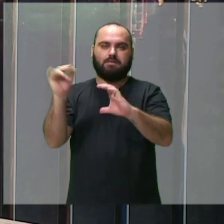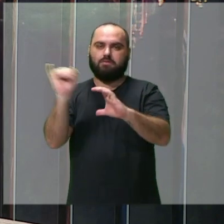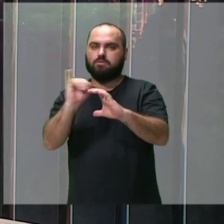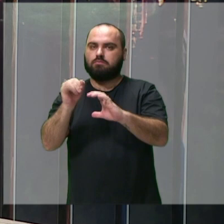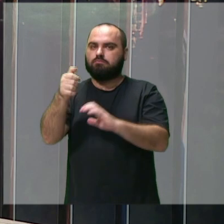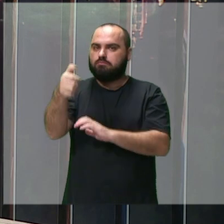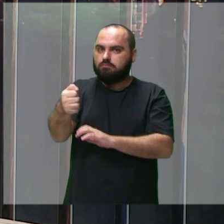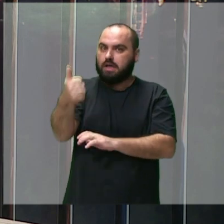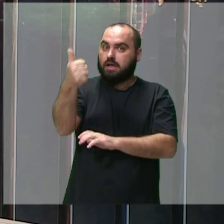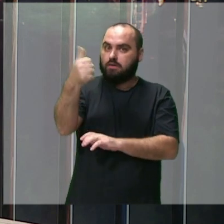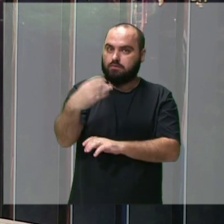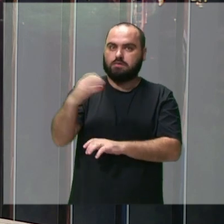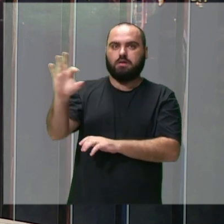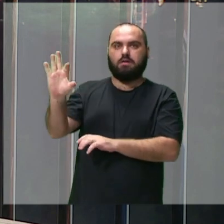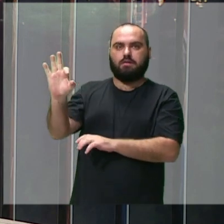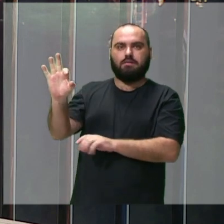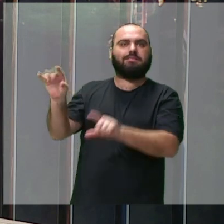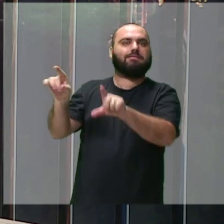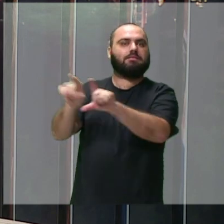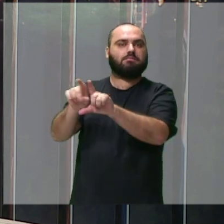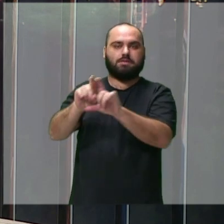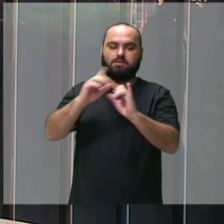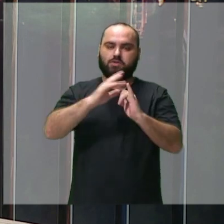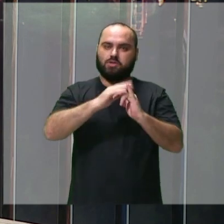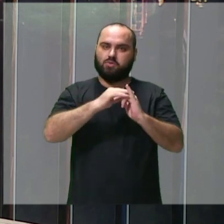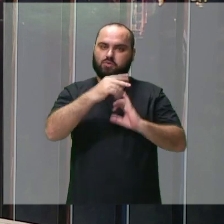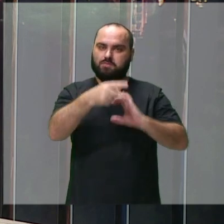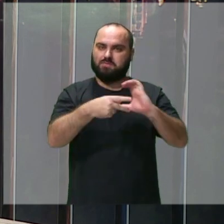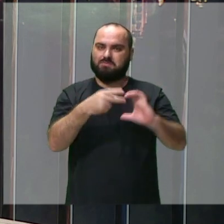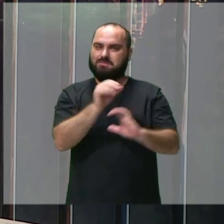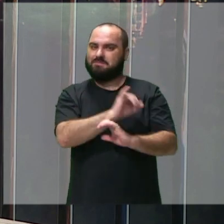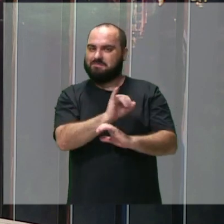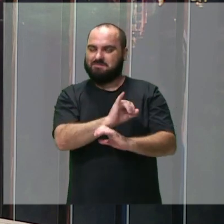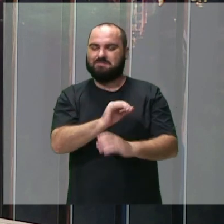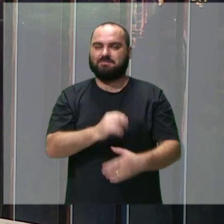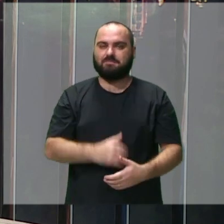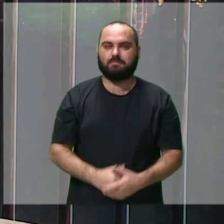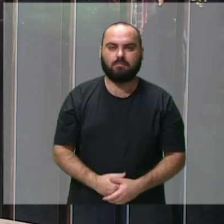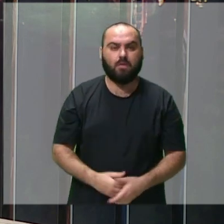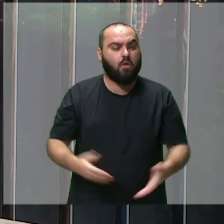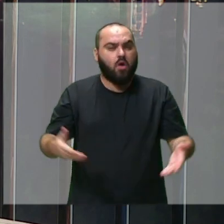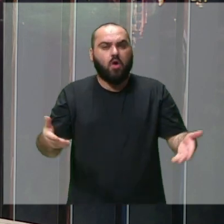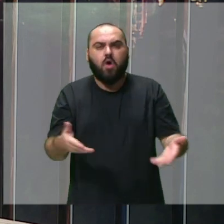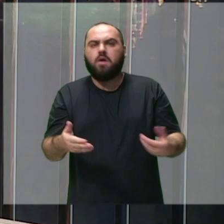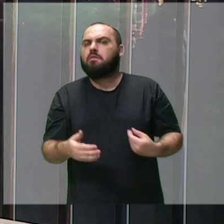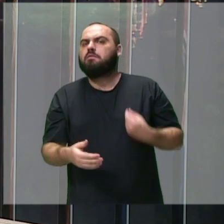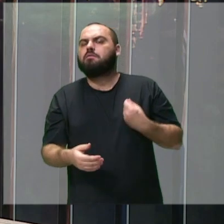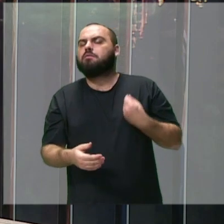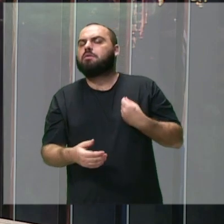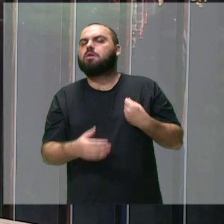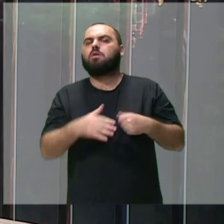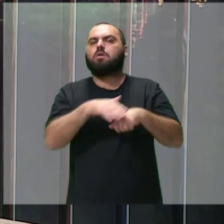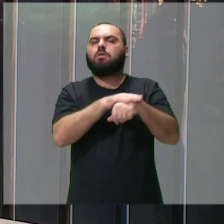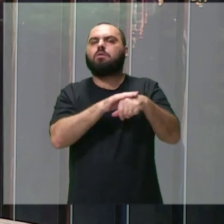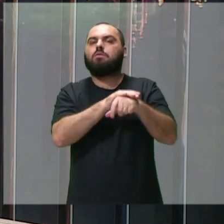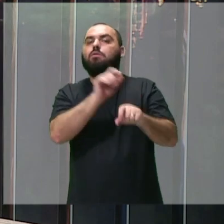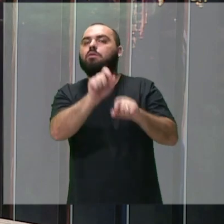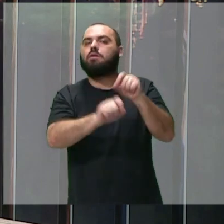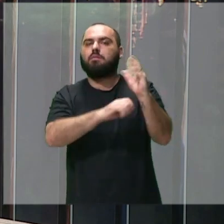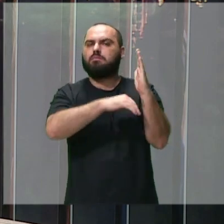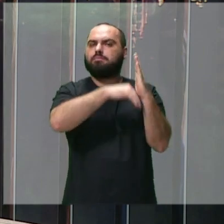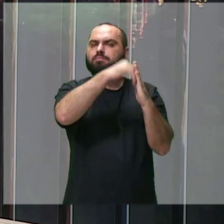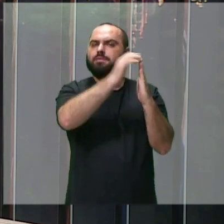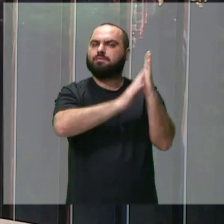da Claro e também no YouTube da Câmara de Vereadores de Itajaí. A nossa conversa hoje é sobre gravura e